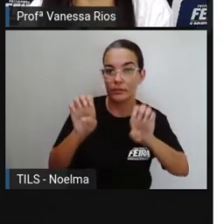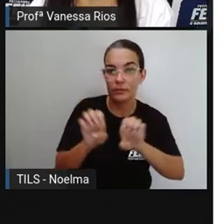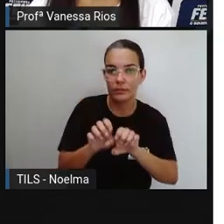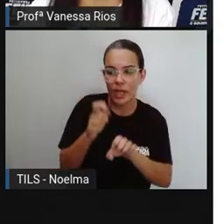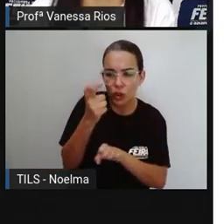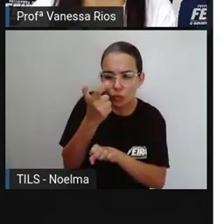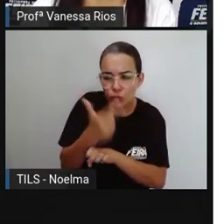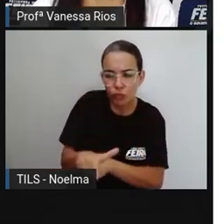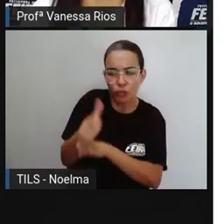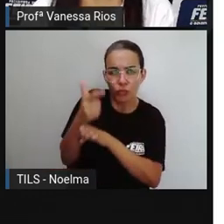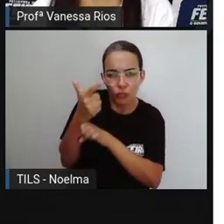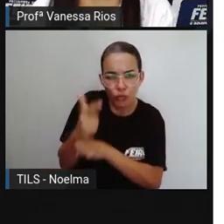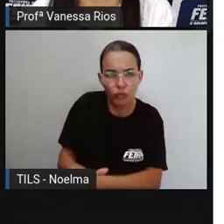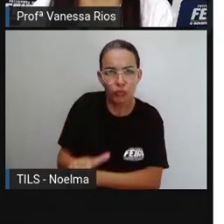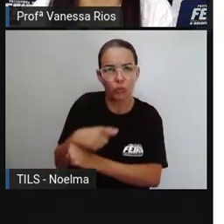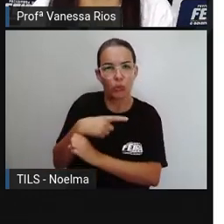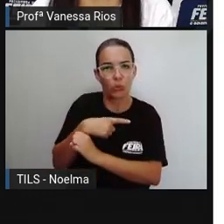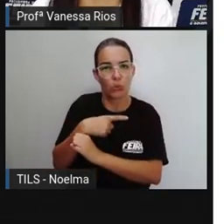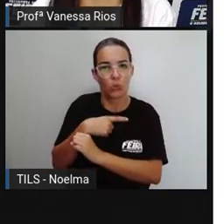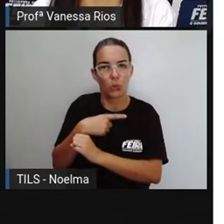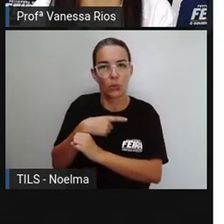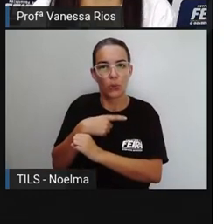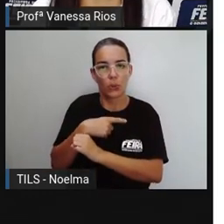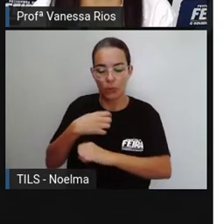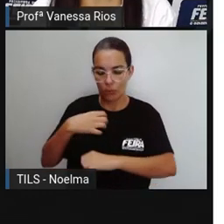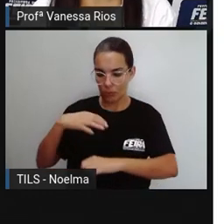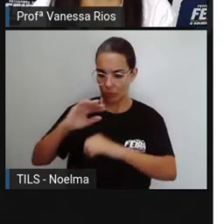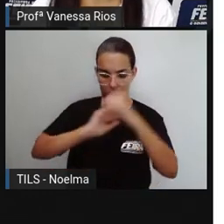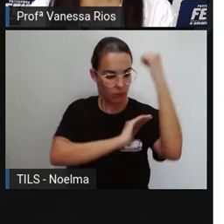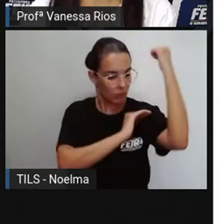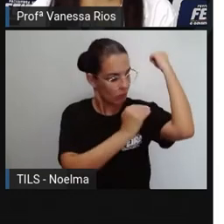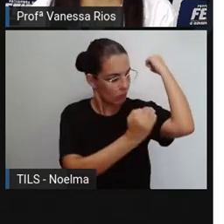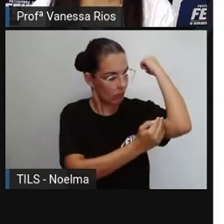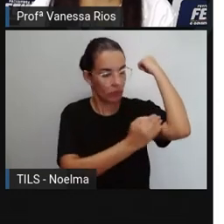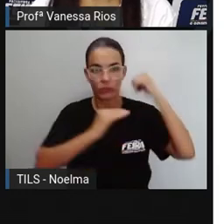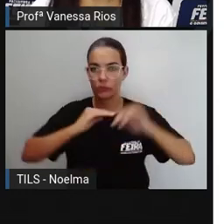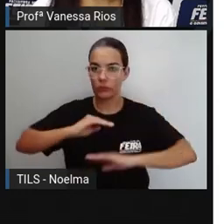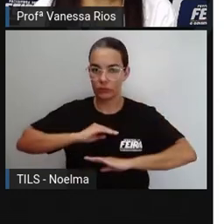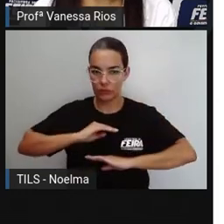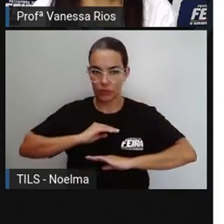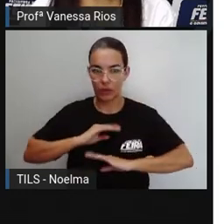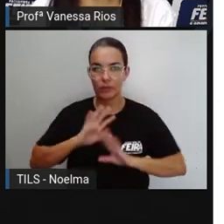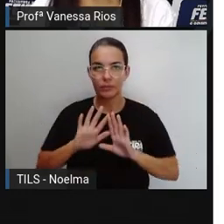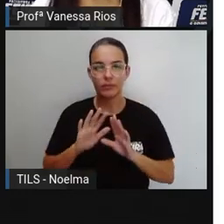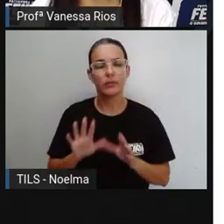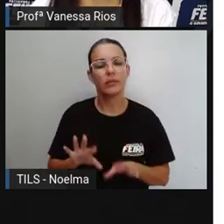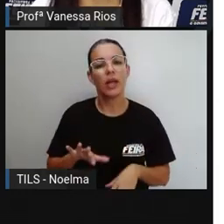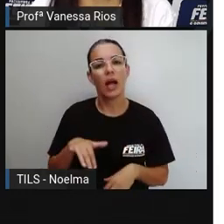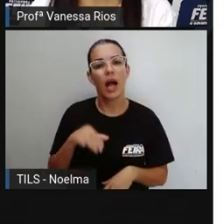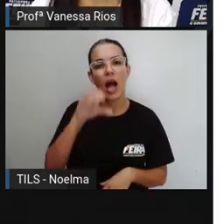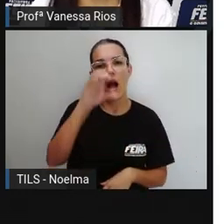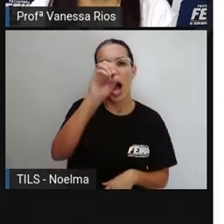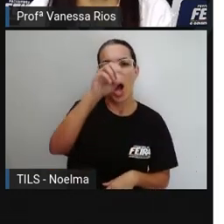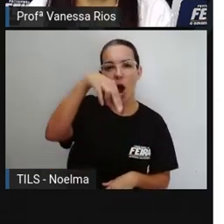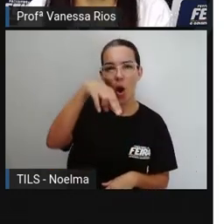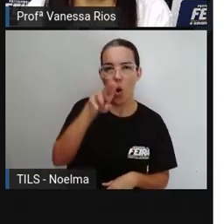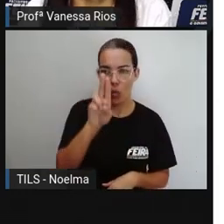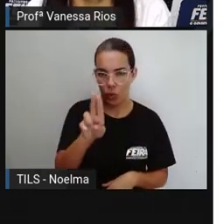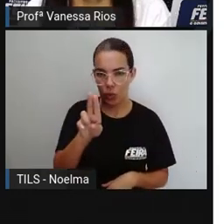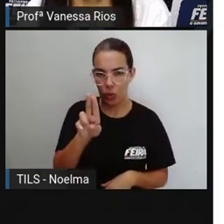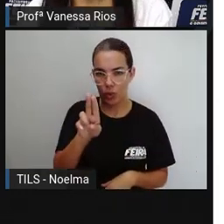manter um ou mais fatores do condicionamento físico. E aí, segundo a Organização Mundial de Saúde,